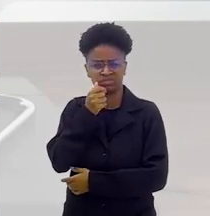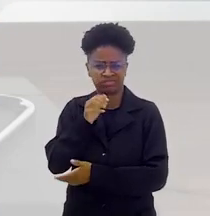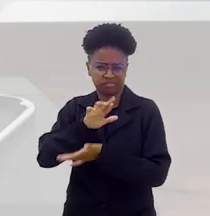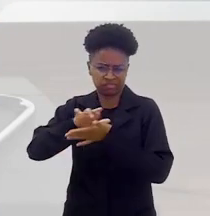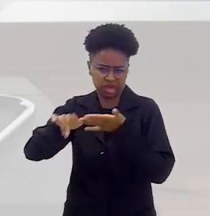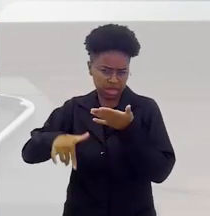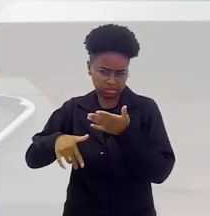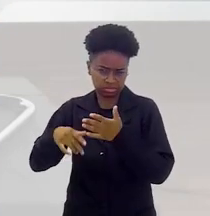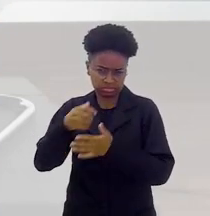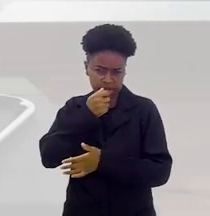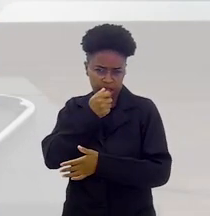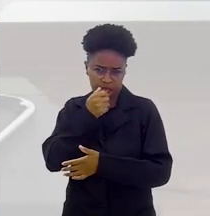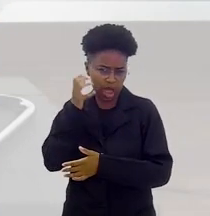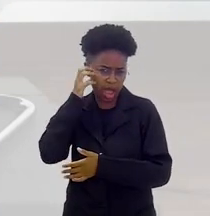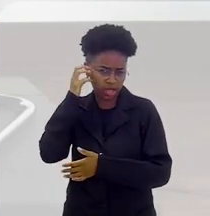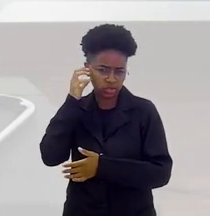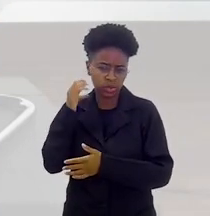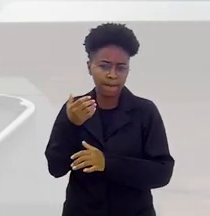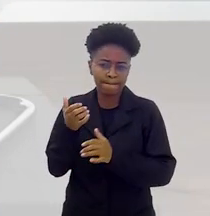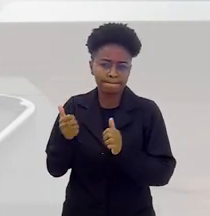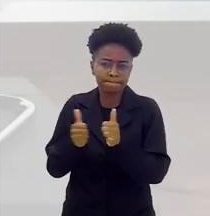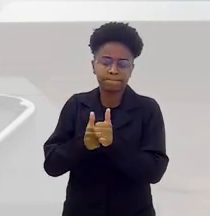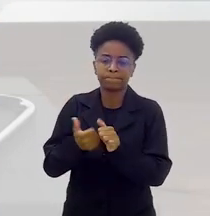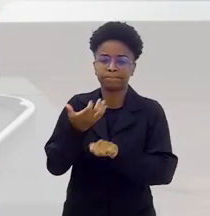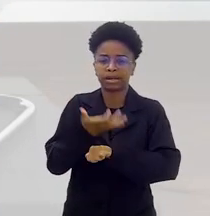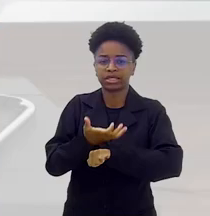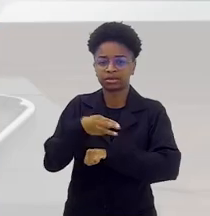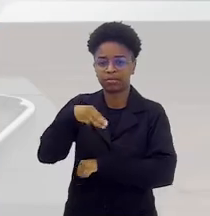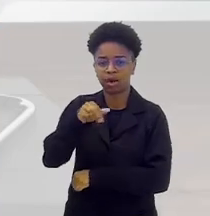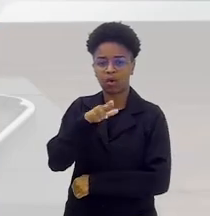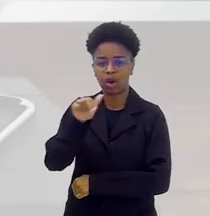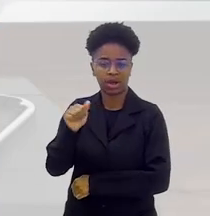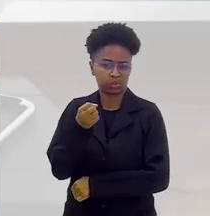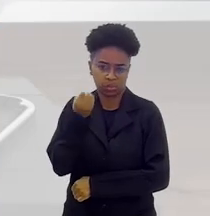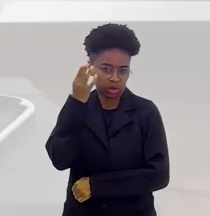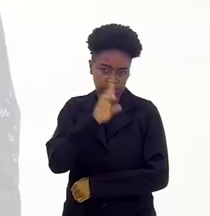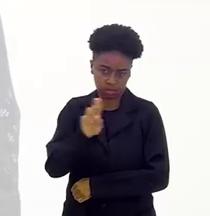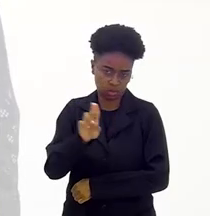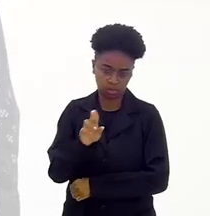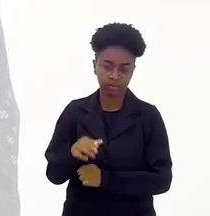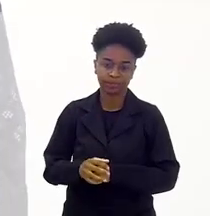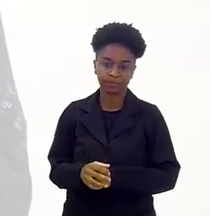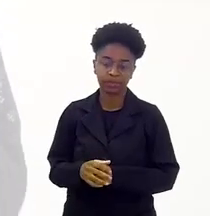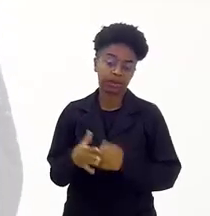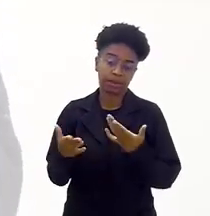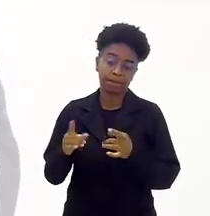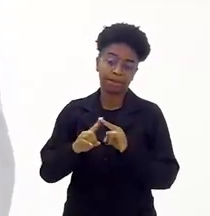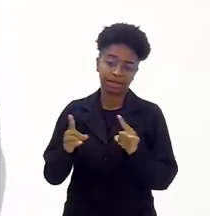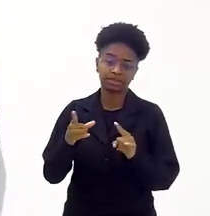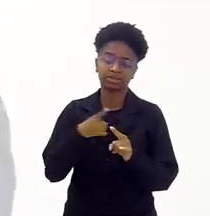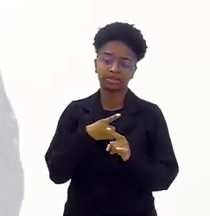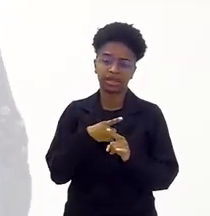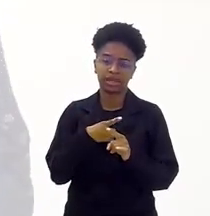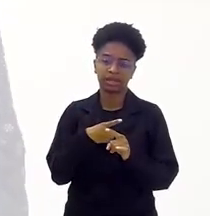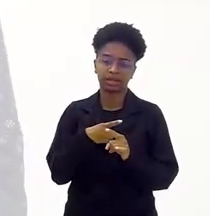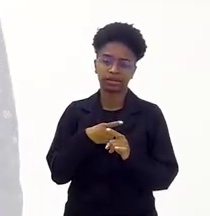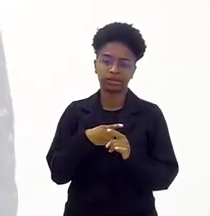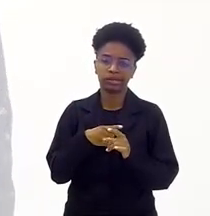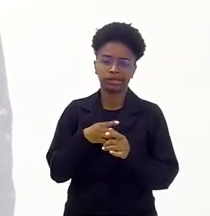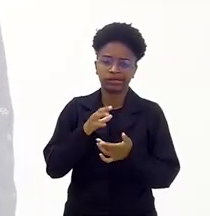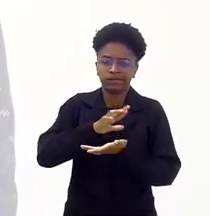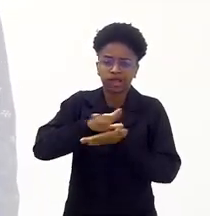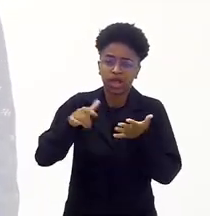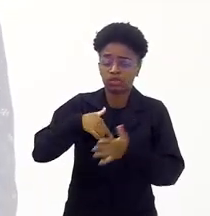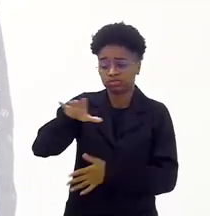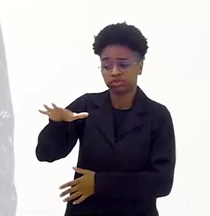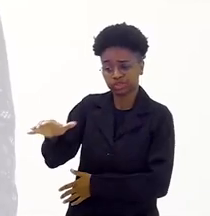Veiga, rádio, aquelas rádios lá ali perto da Praça Mauá, que eu não me lembro o nome agora. Então, Selma, Impecável Maré Mansa, que é desse programa, e Selma, então